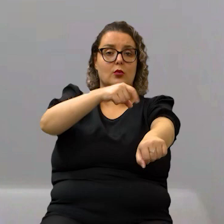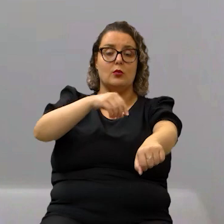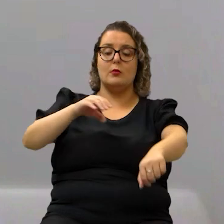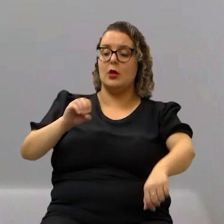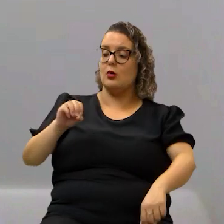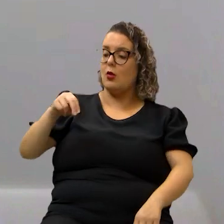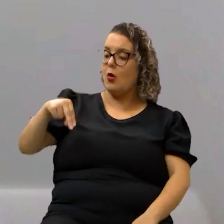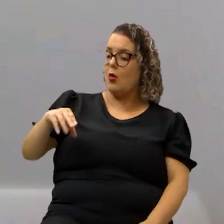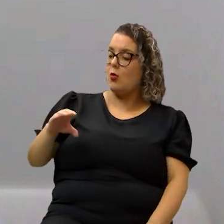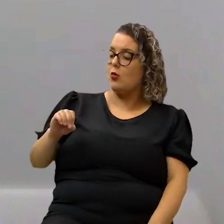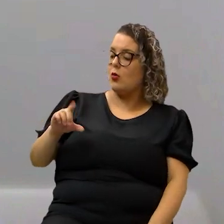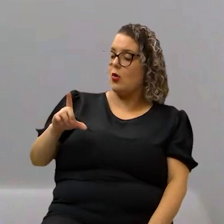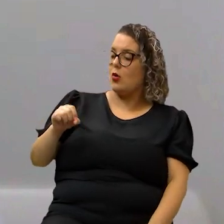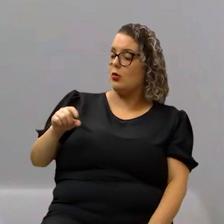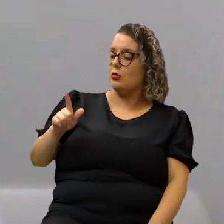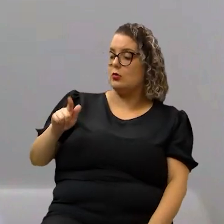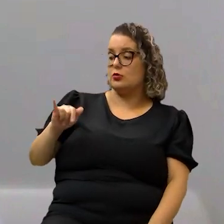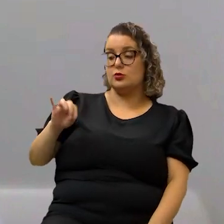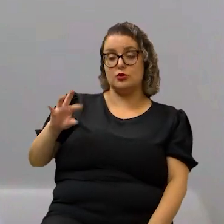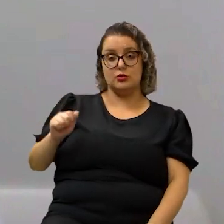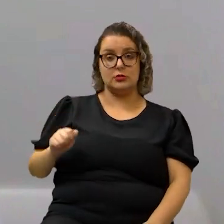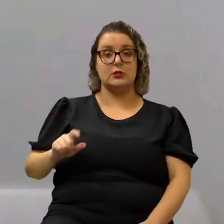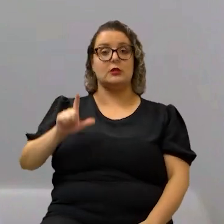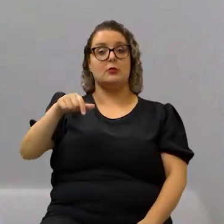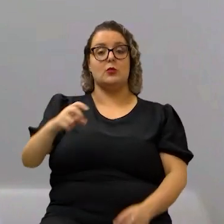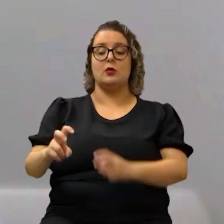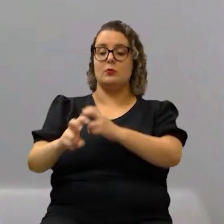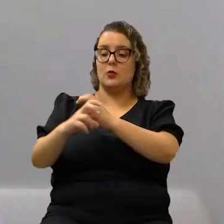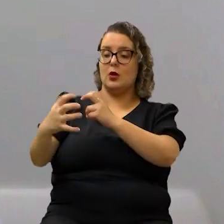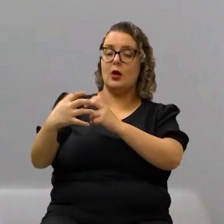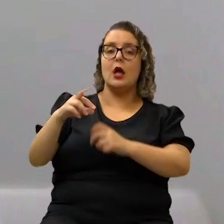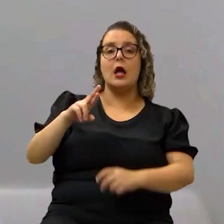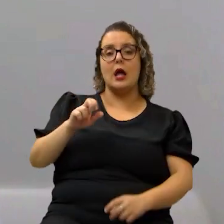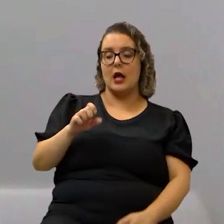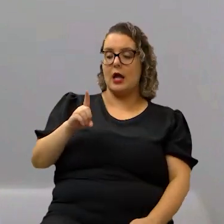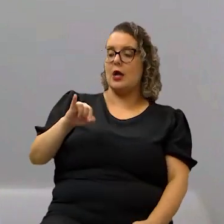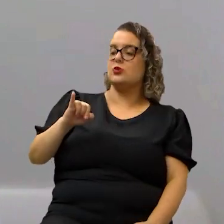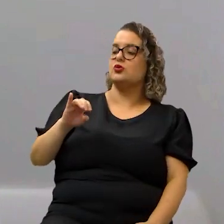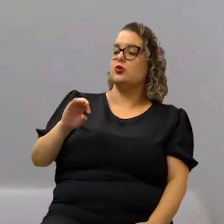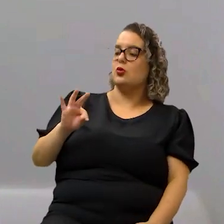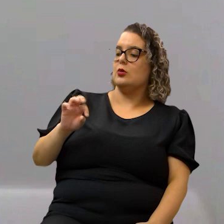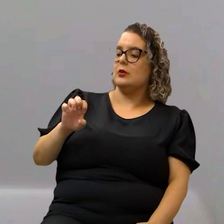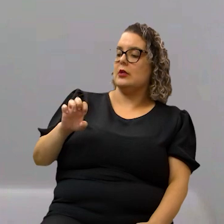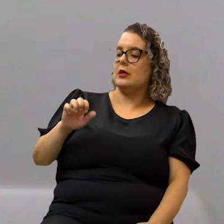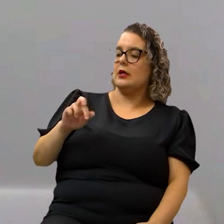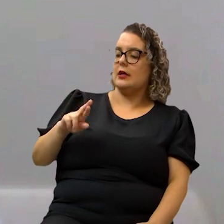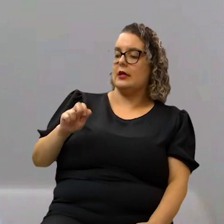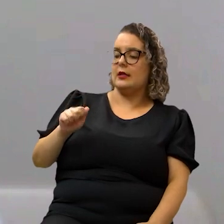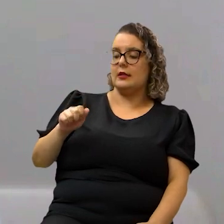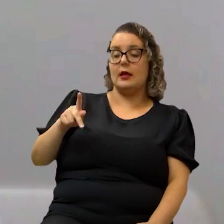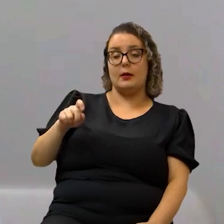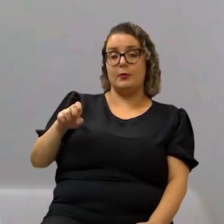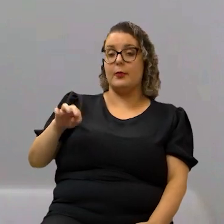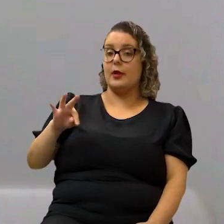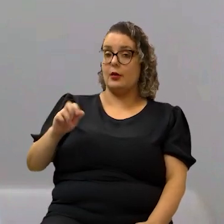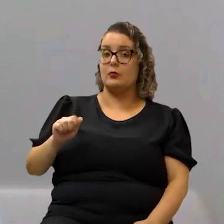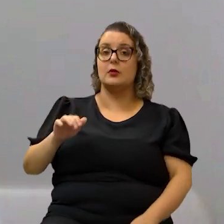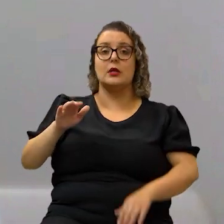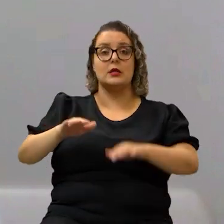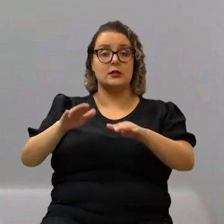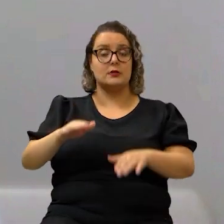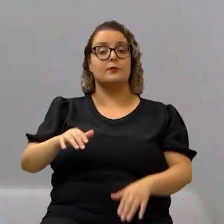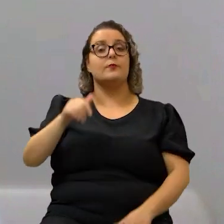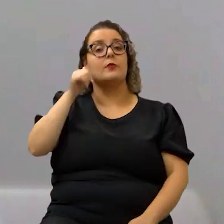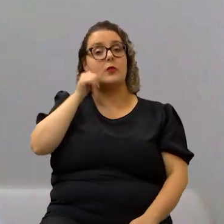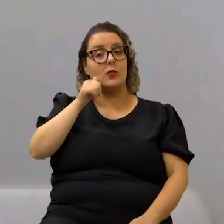que é feita pelo oncologista, tem a etapa da radioterapia, que é feita pelo radioterapeuta. Além disso,